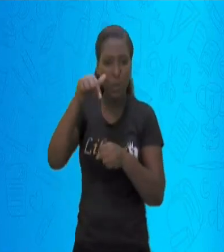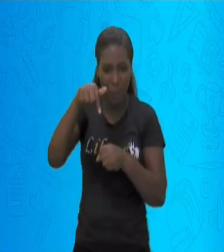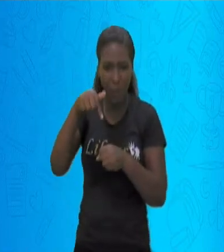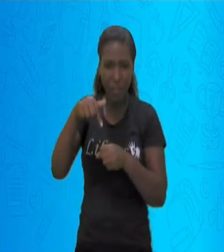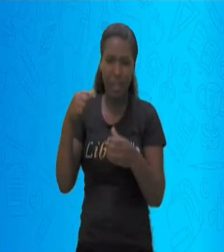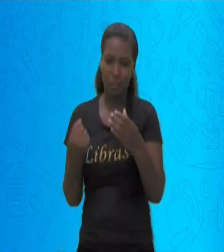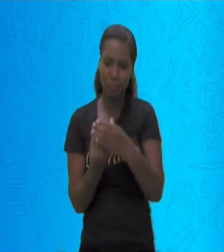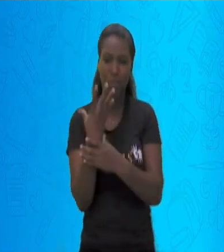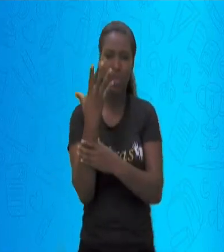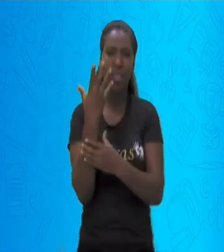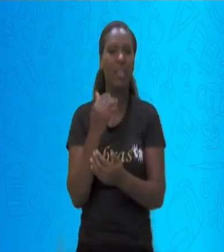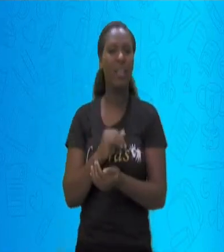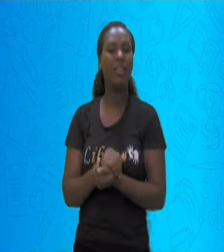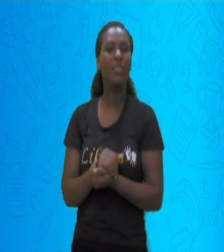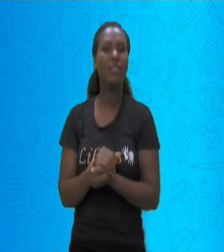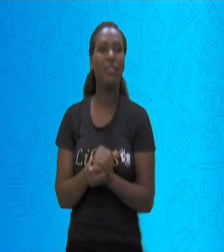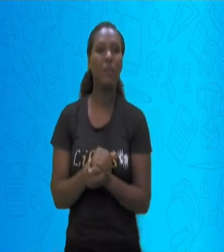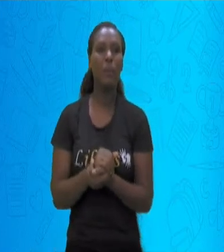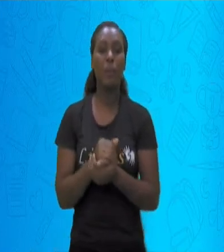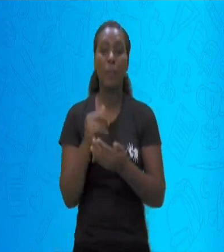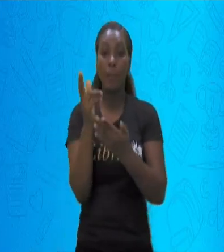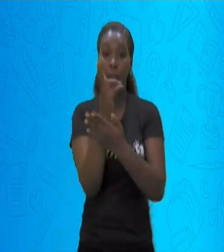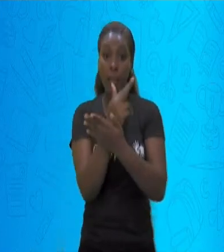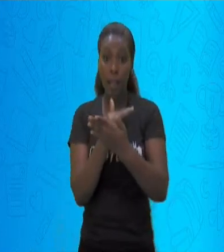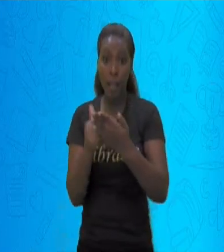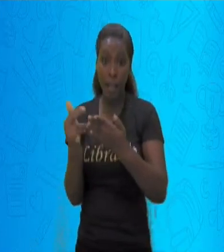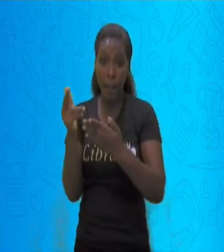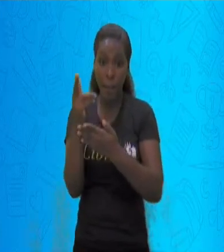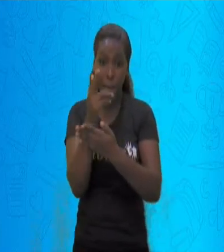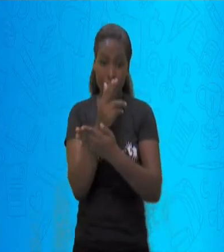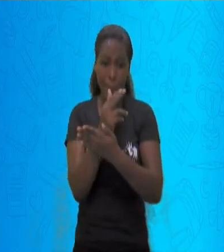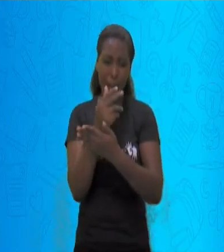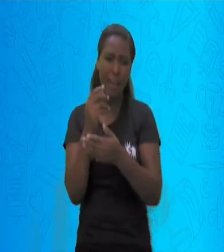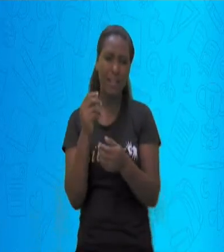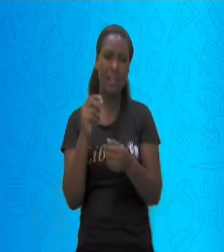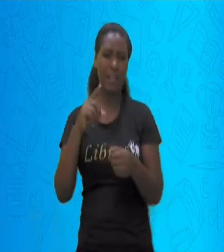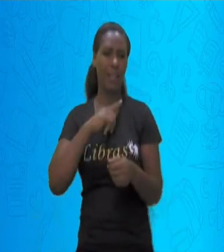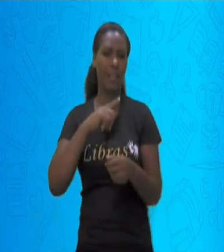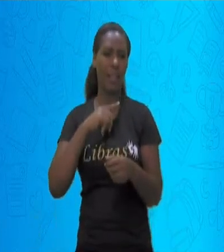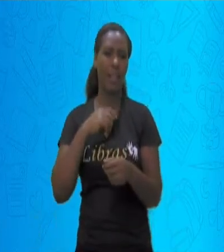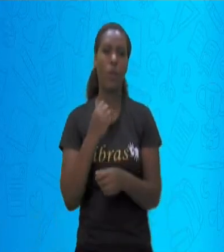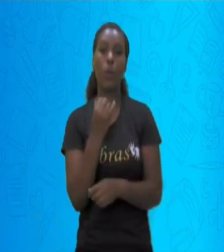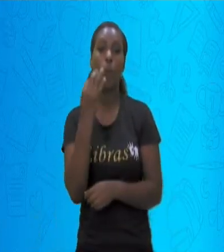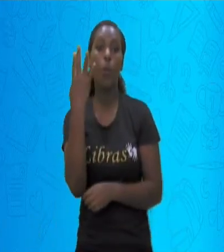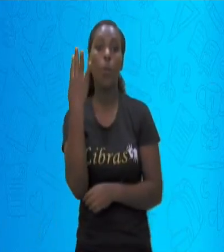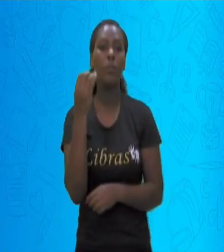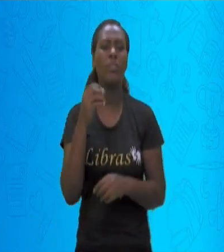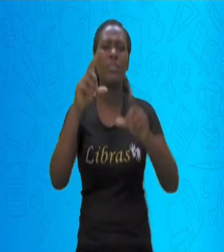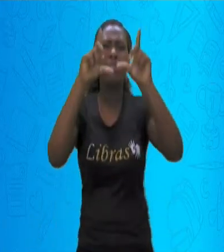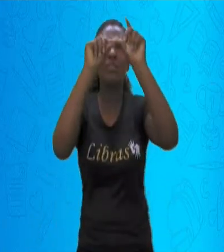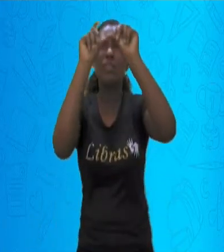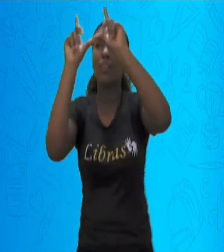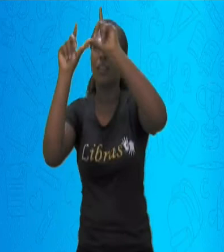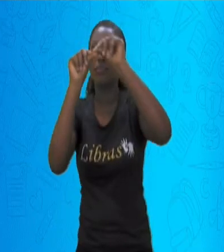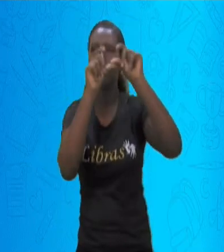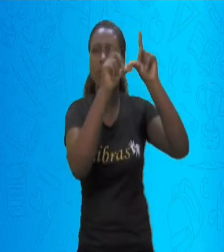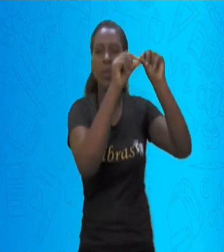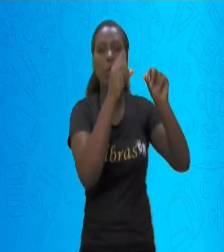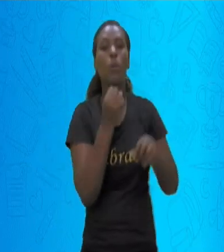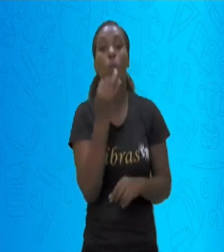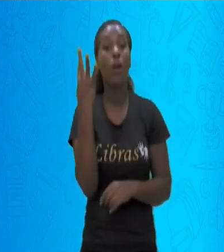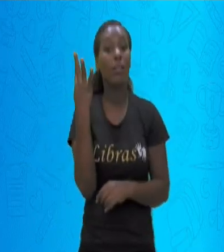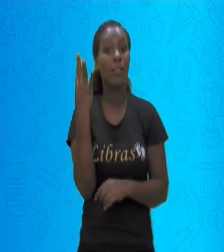foi feita, no total da bandeira são 27 estrelas e de 8